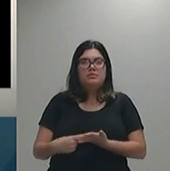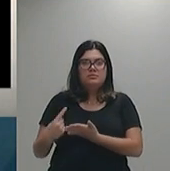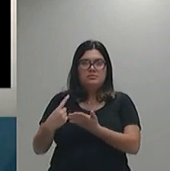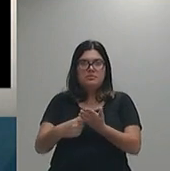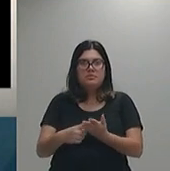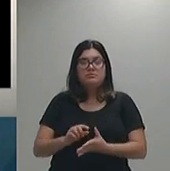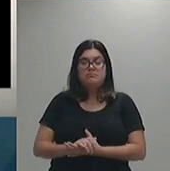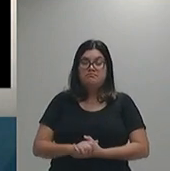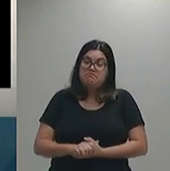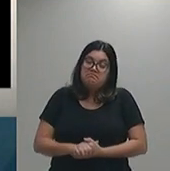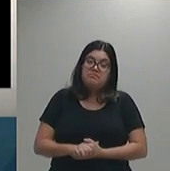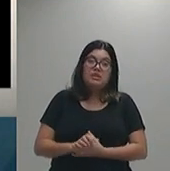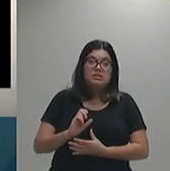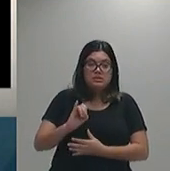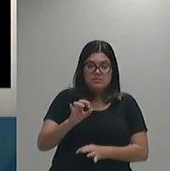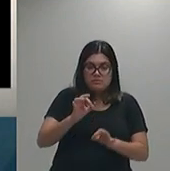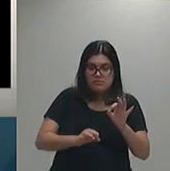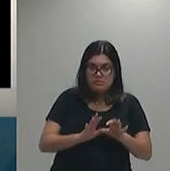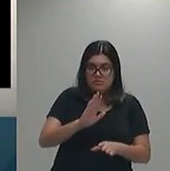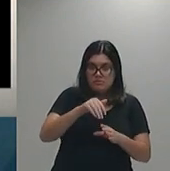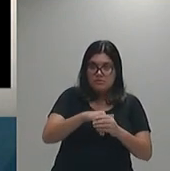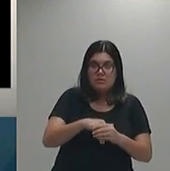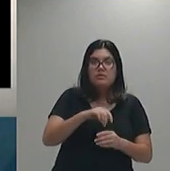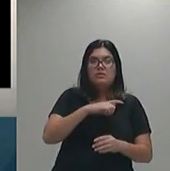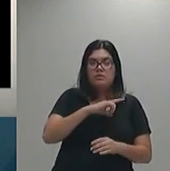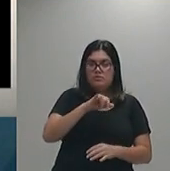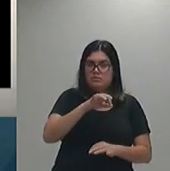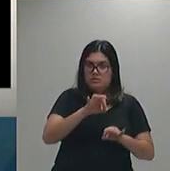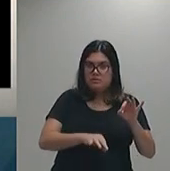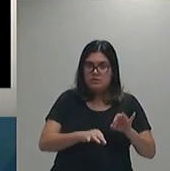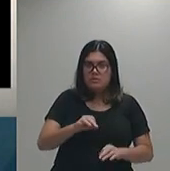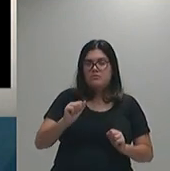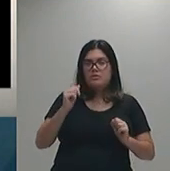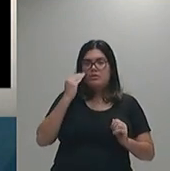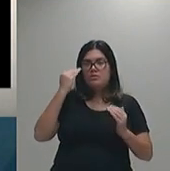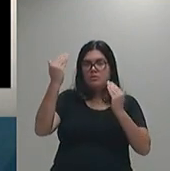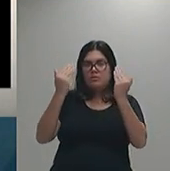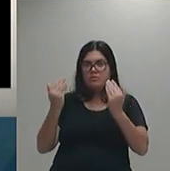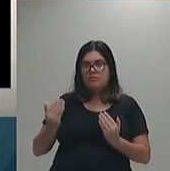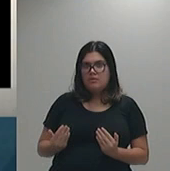tem tem jurisdição e deve ser comparado ao